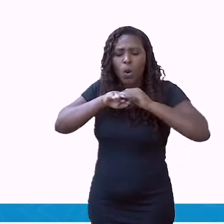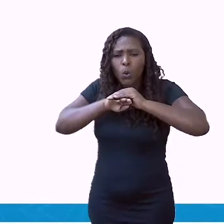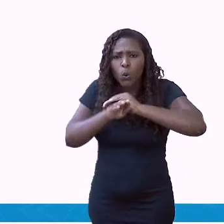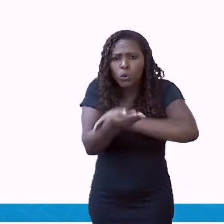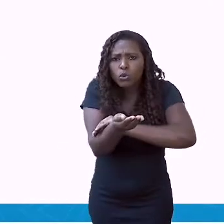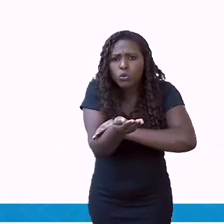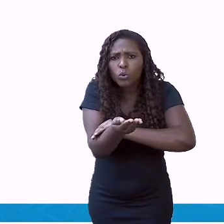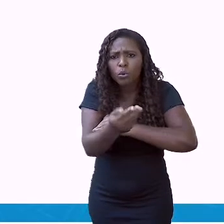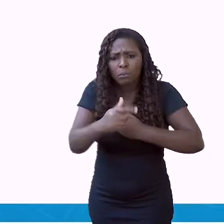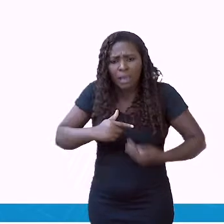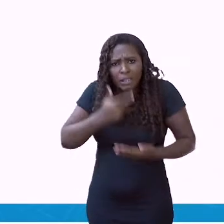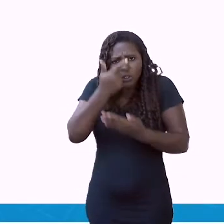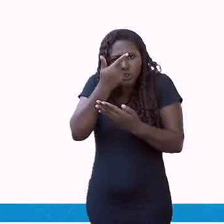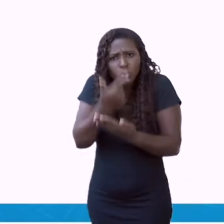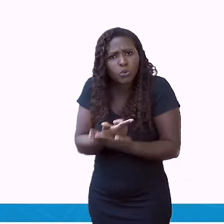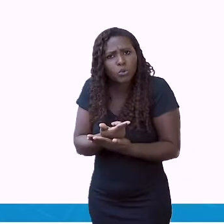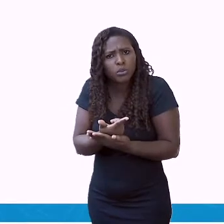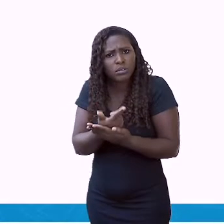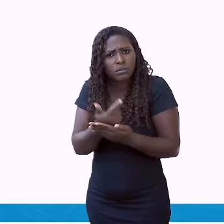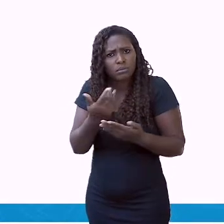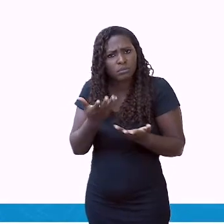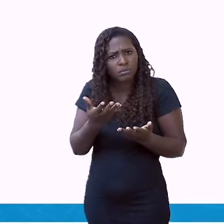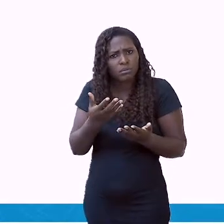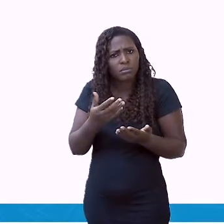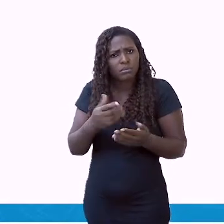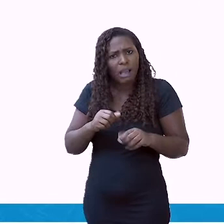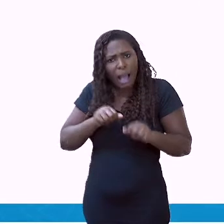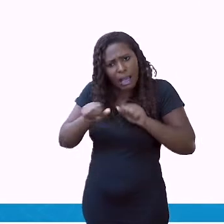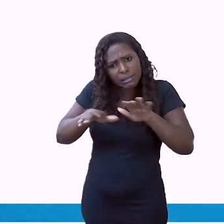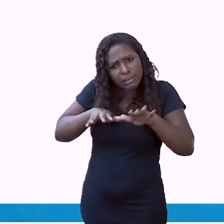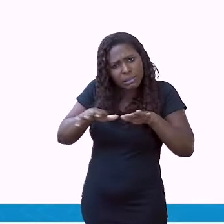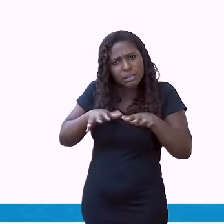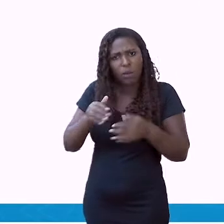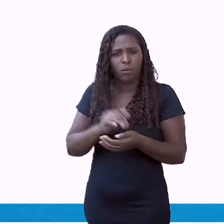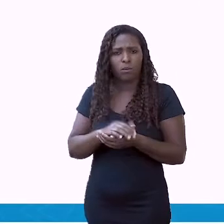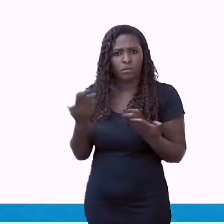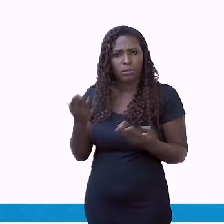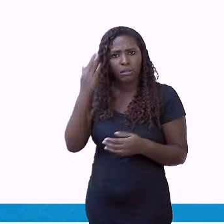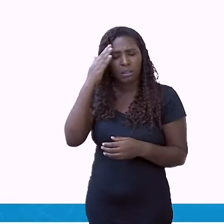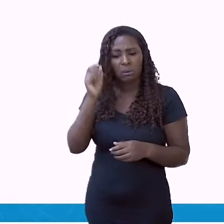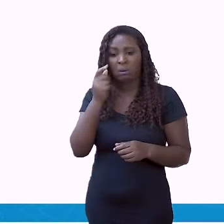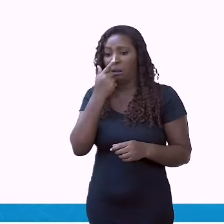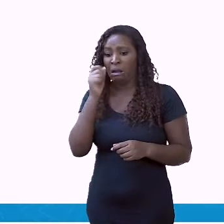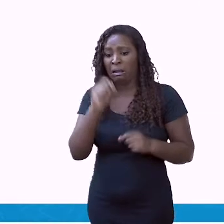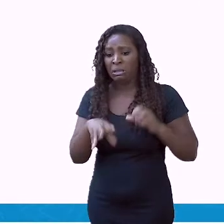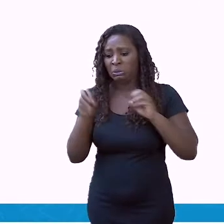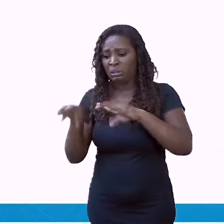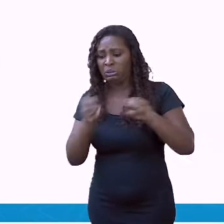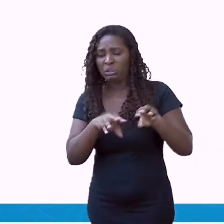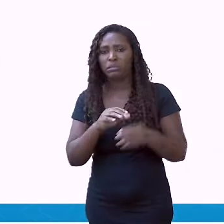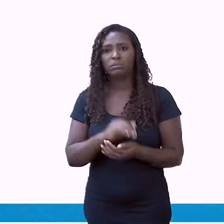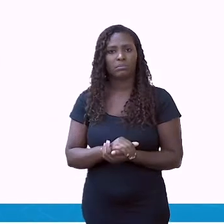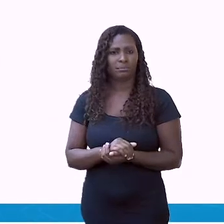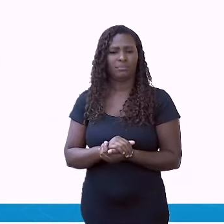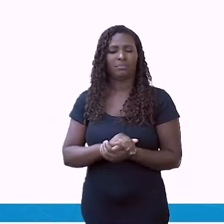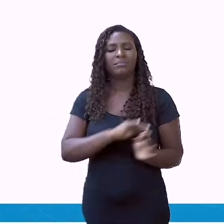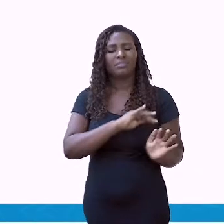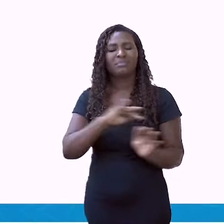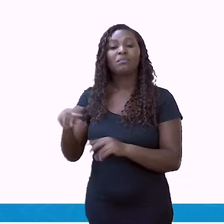os seus avós, tá? No meu caso, os meus pais, eles queriam tomar um suco de